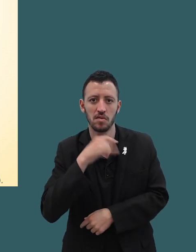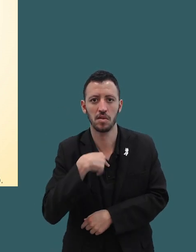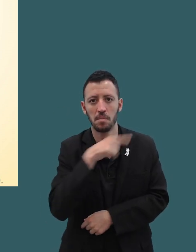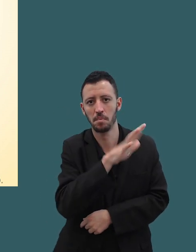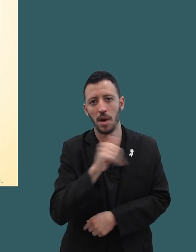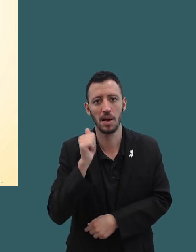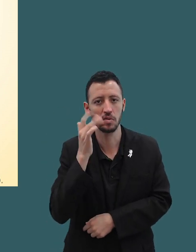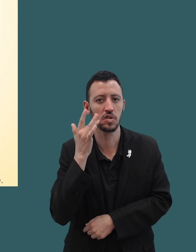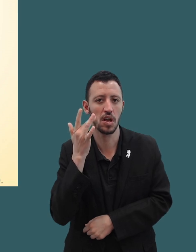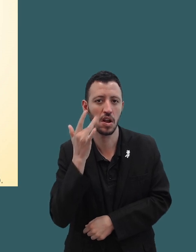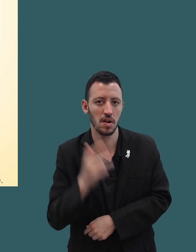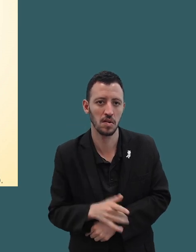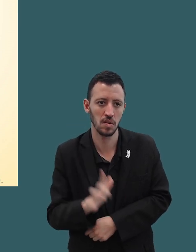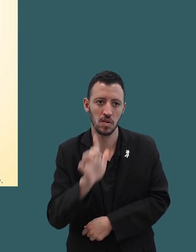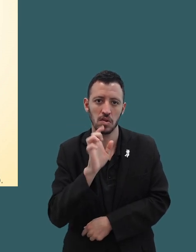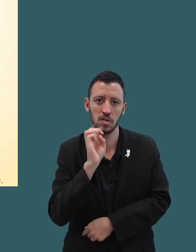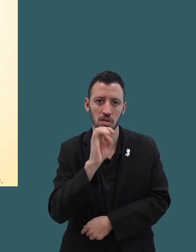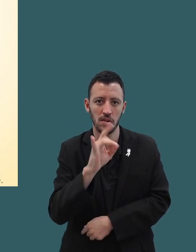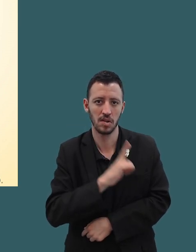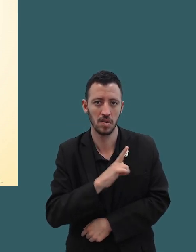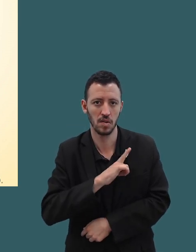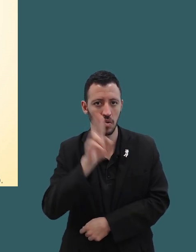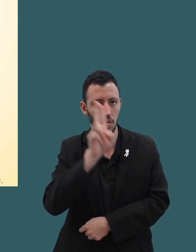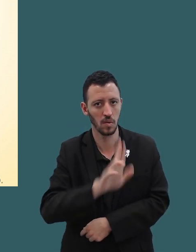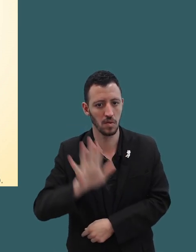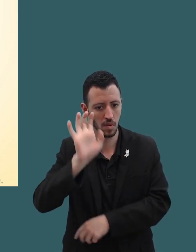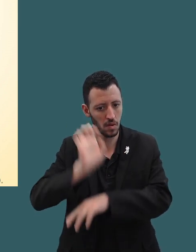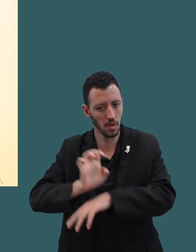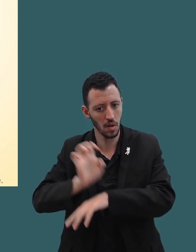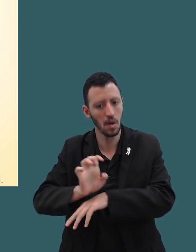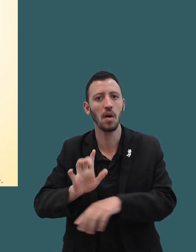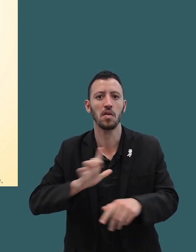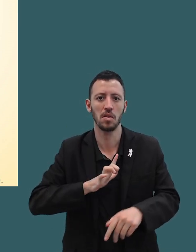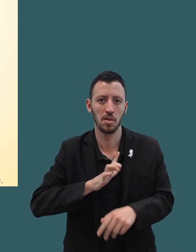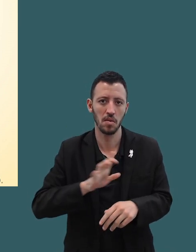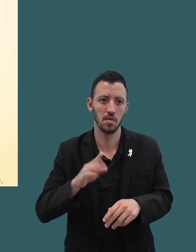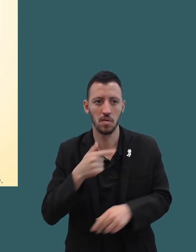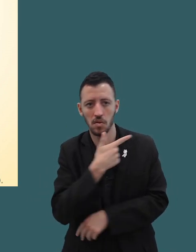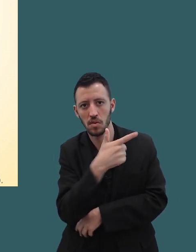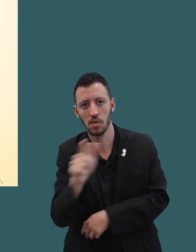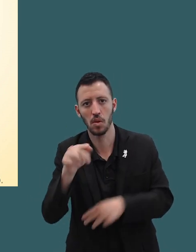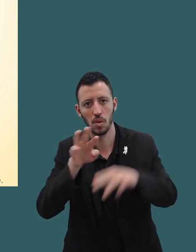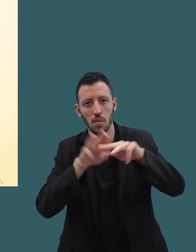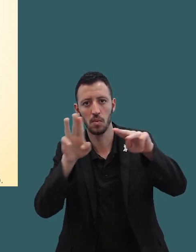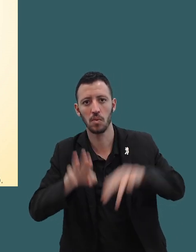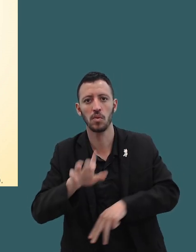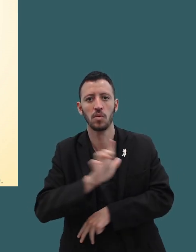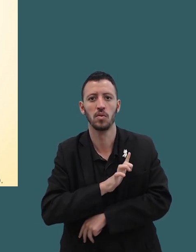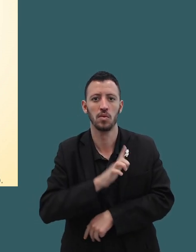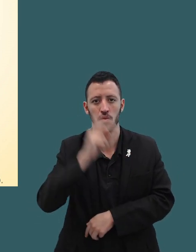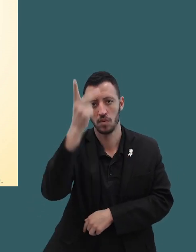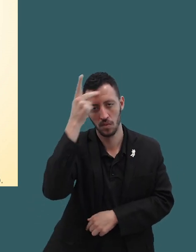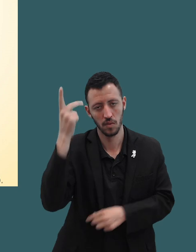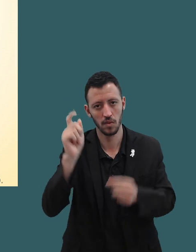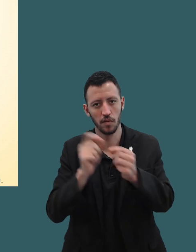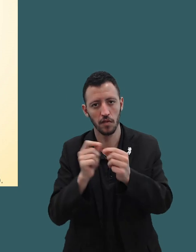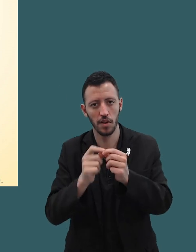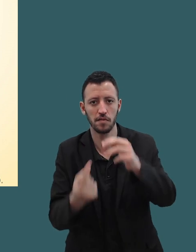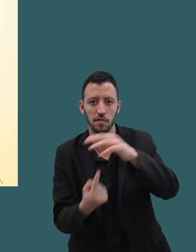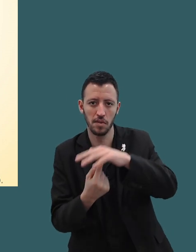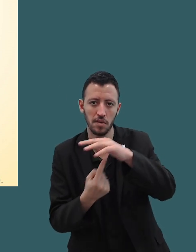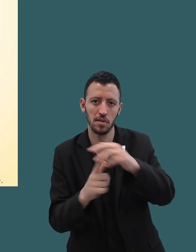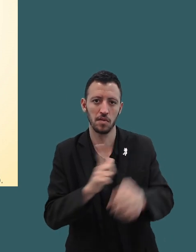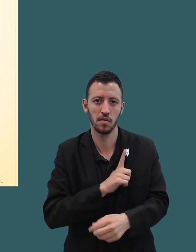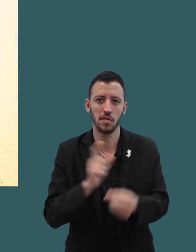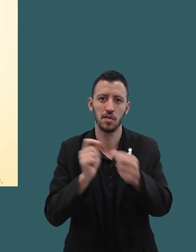Ceará, então você tem as universidades estaduais, você tem os museus, você tem o pessoal que faz feira, você